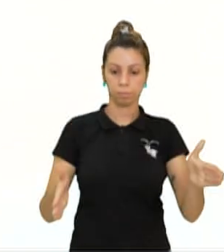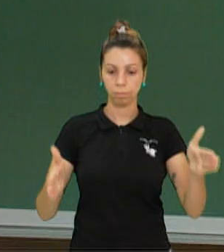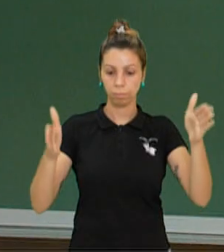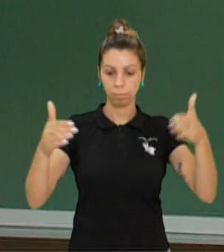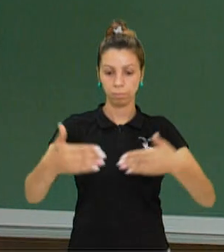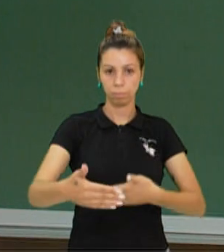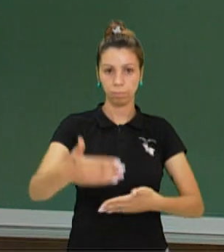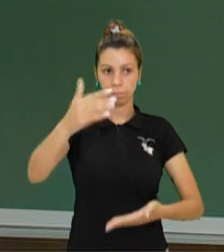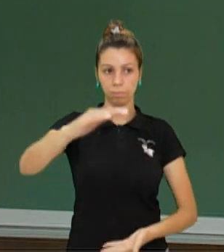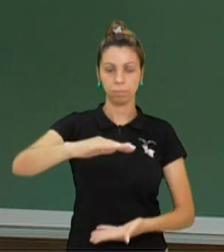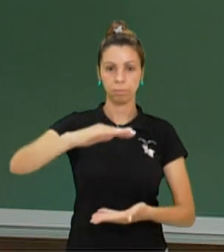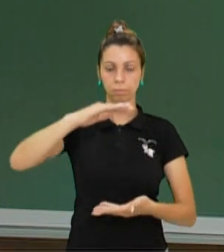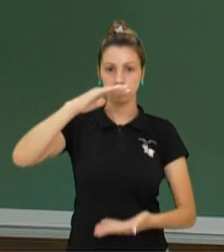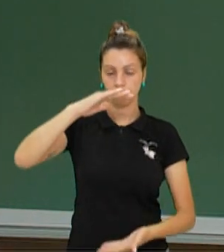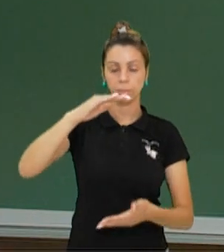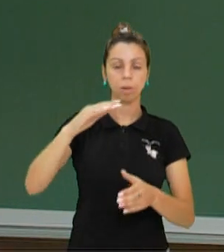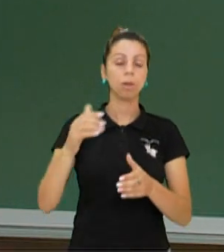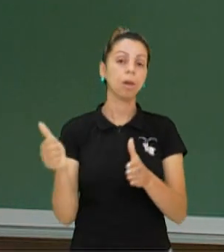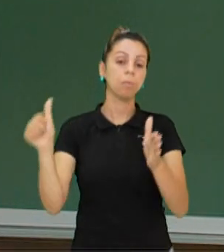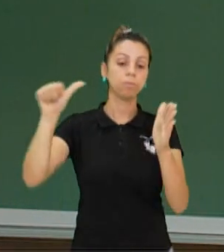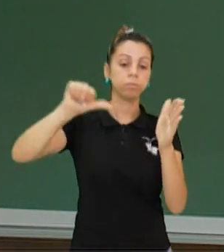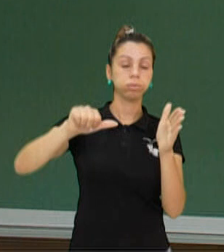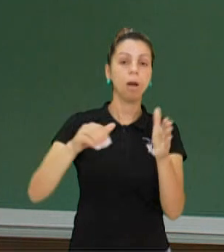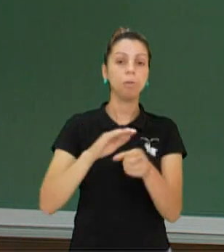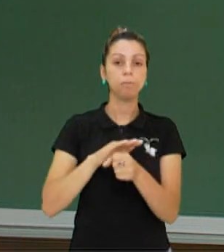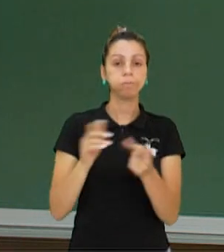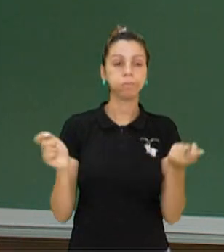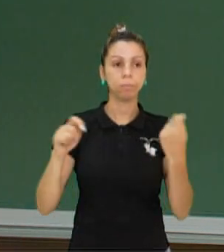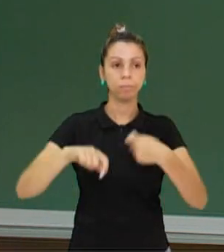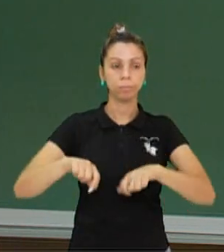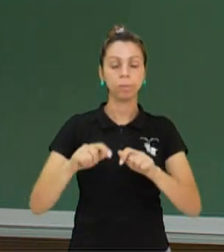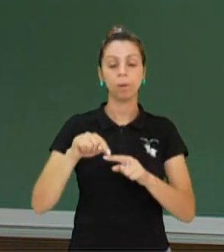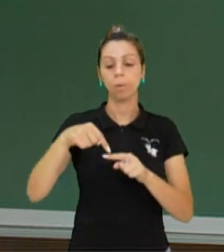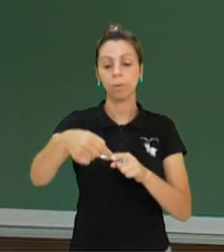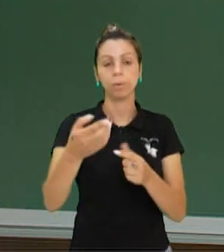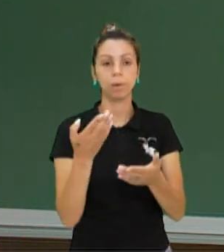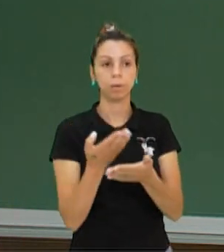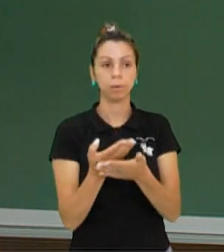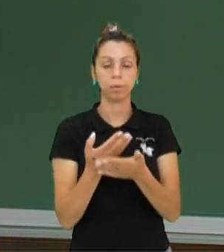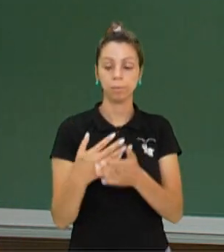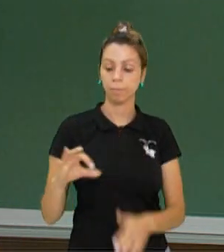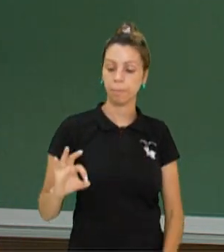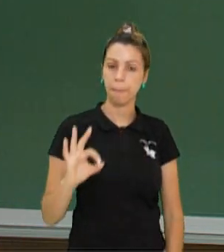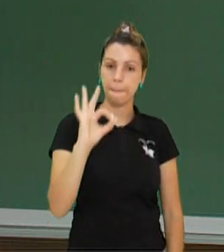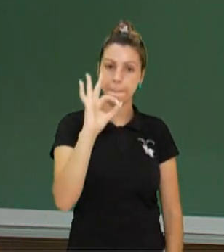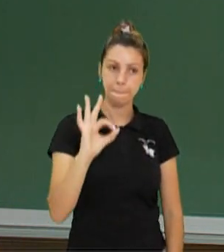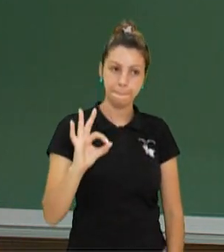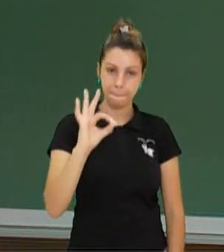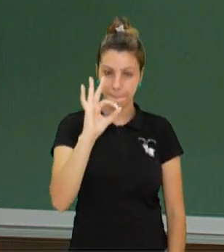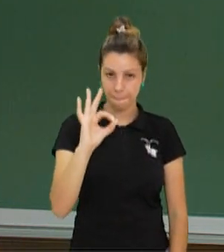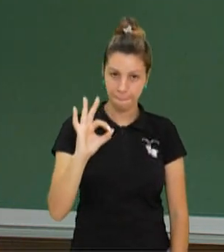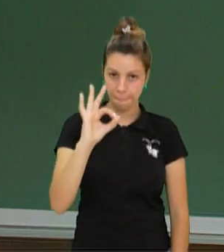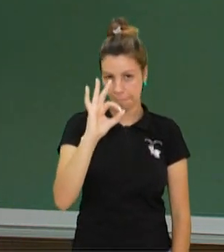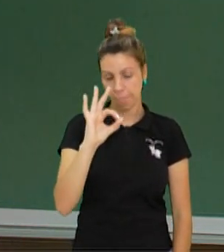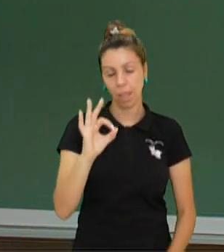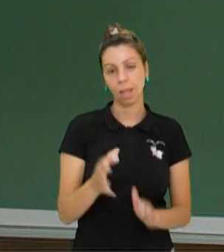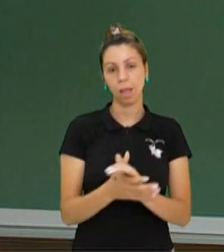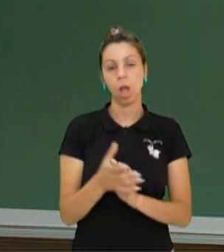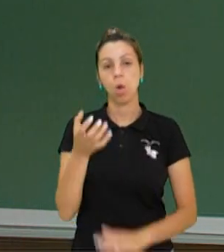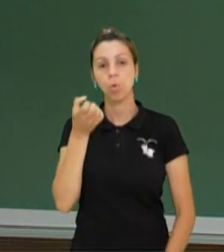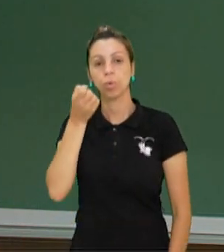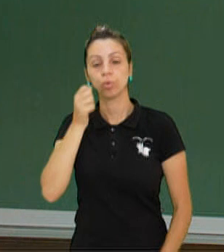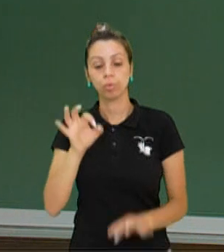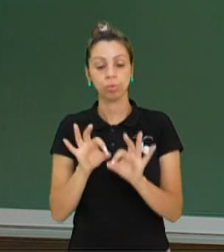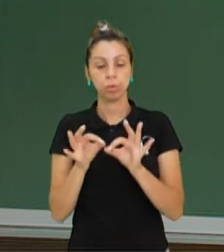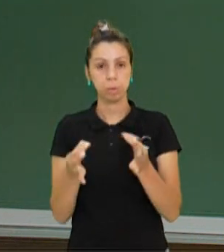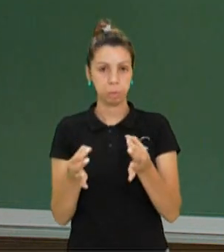volume aí é em litros. Na próxima aula que nós veremos porcentagem envolvendo juros simples, né?